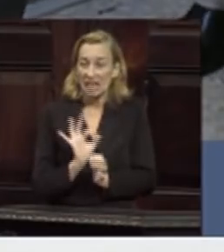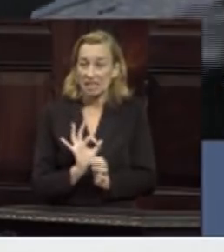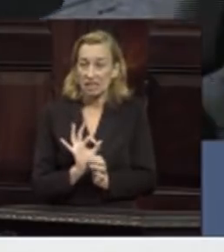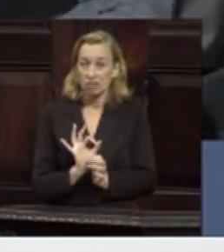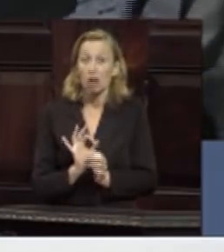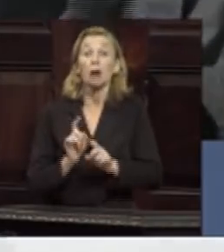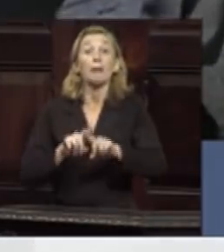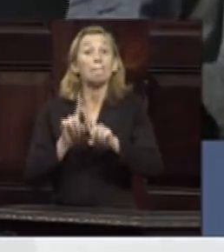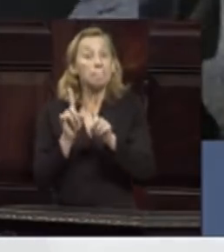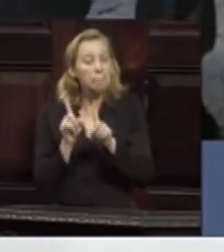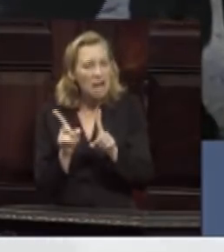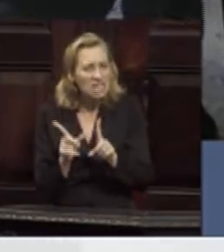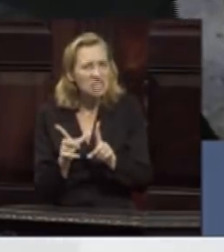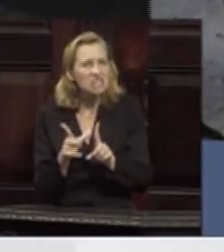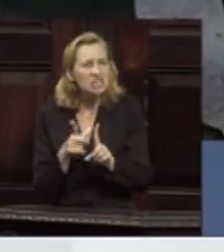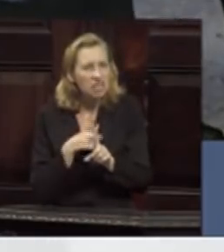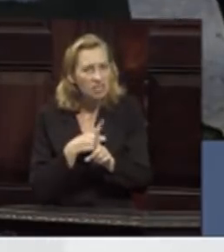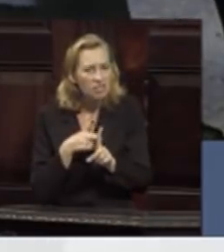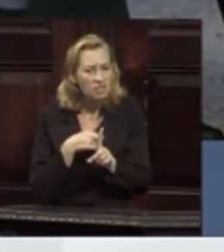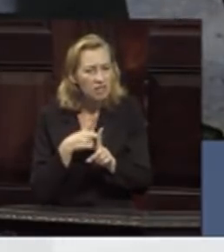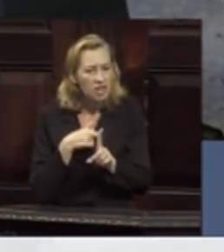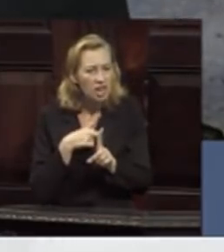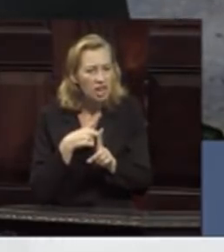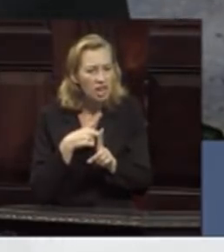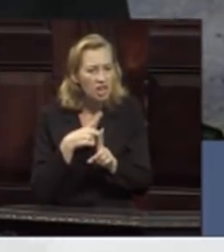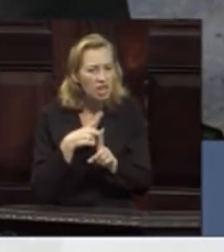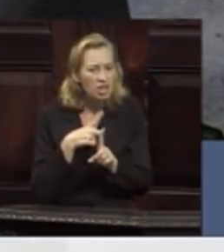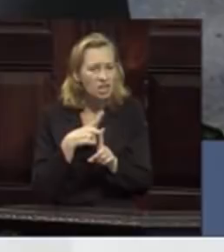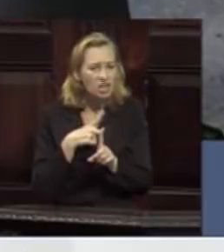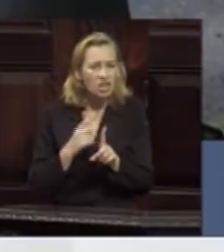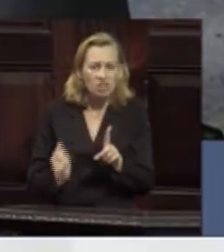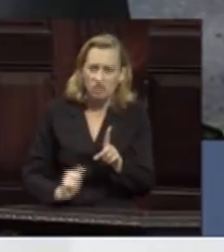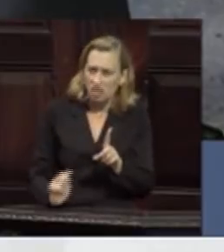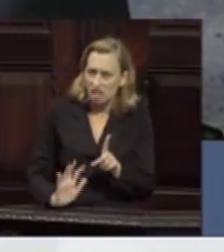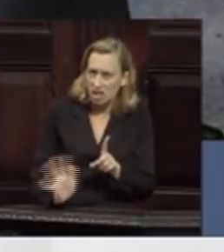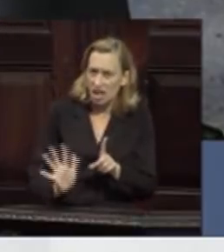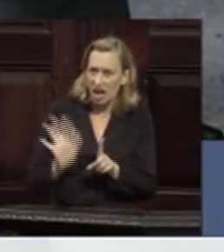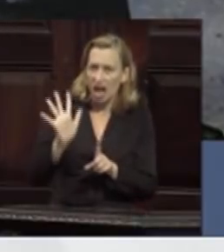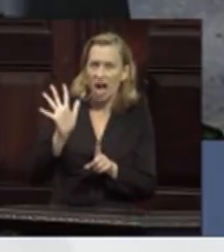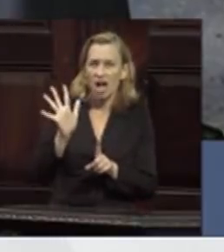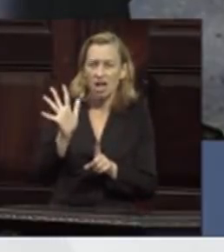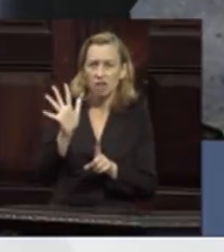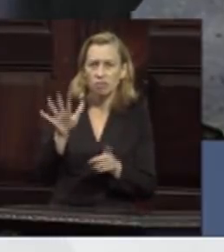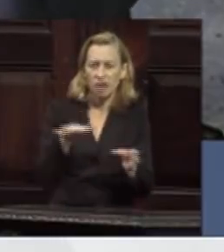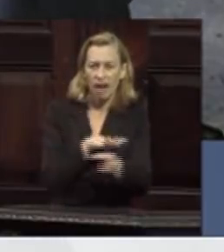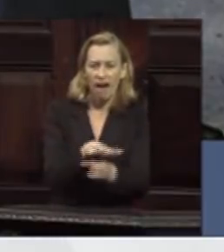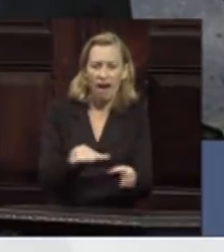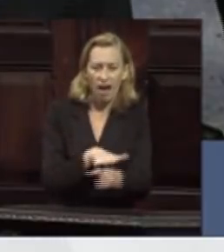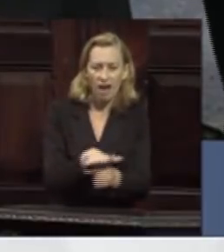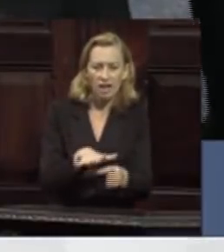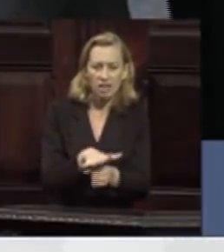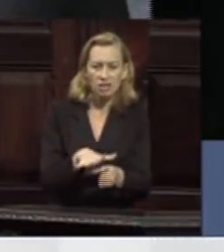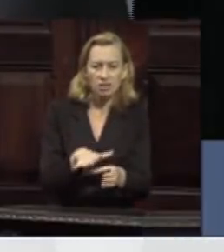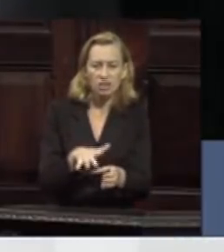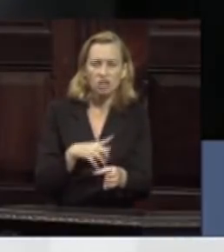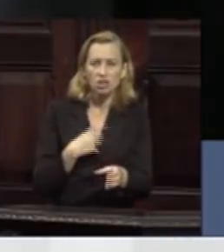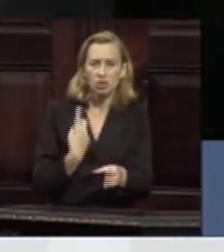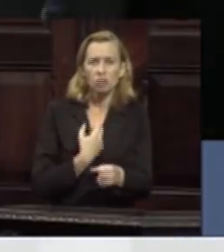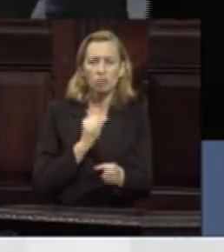Mas se houver algo que seja muito caro para a categoria e não esteja contemplado no